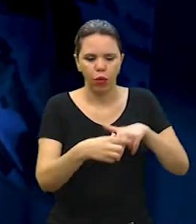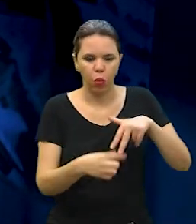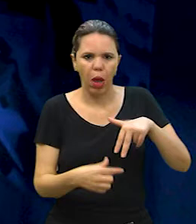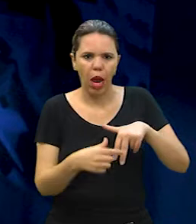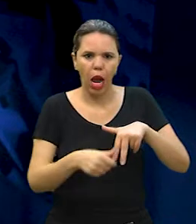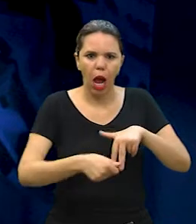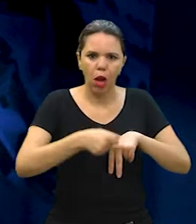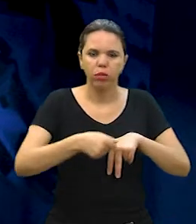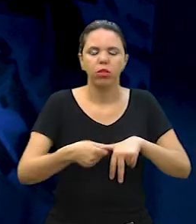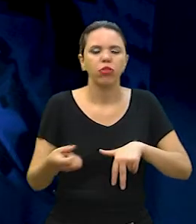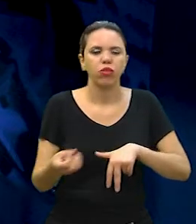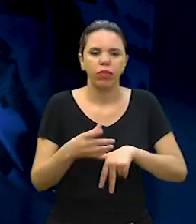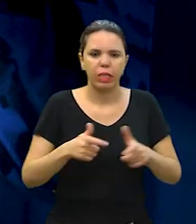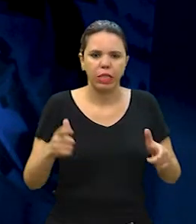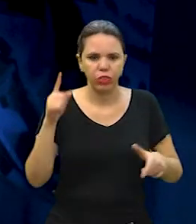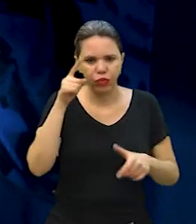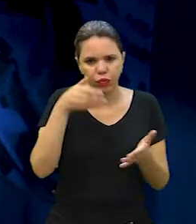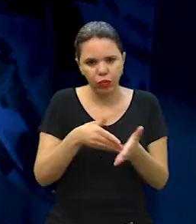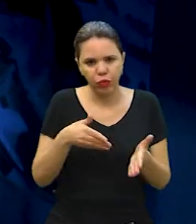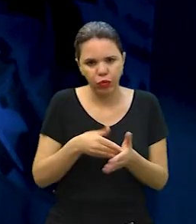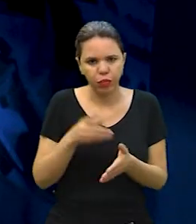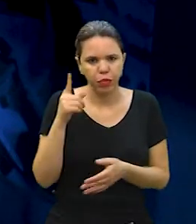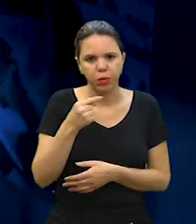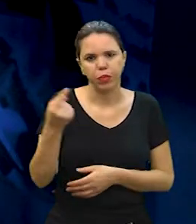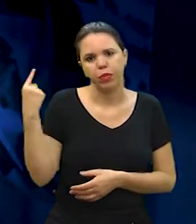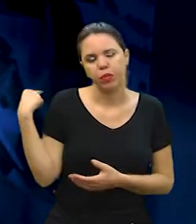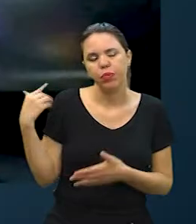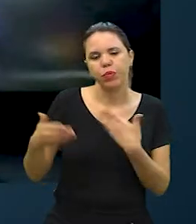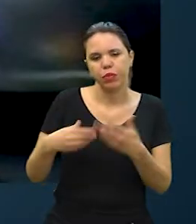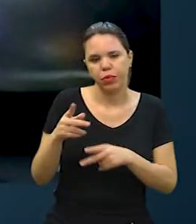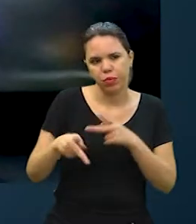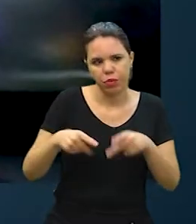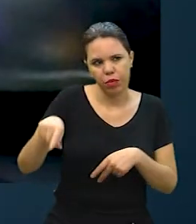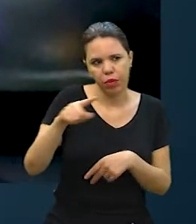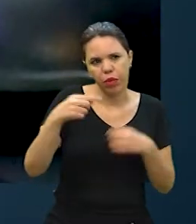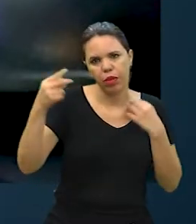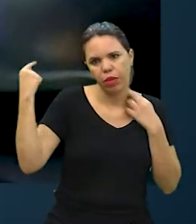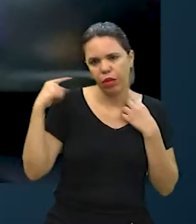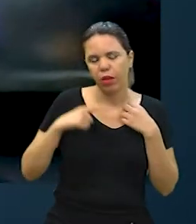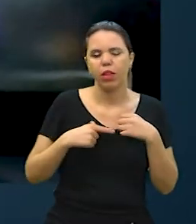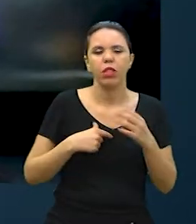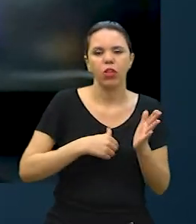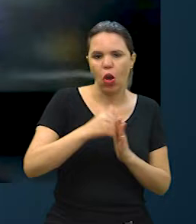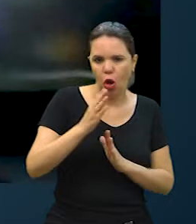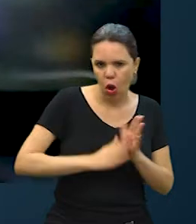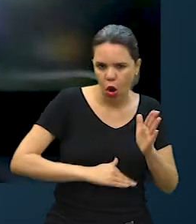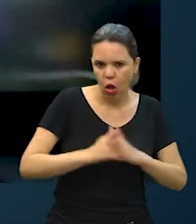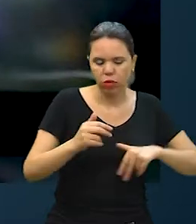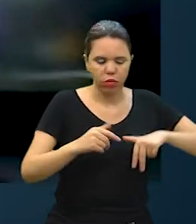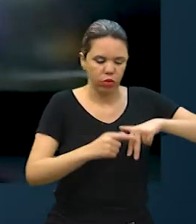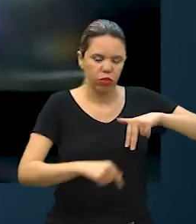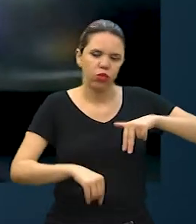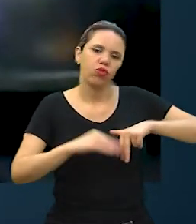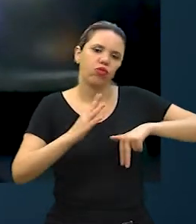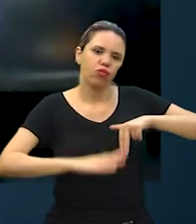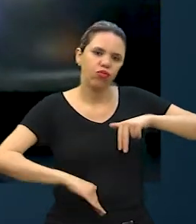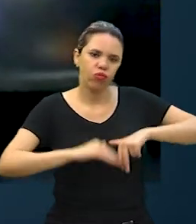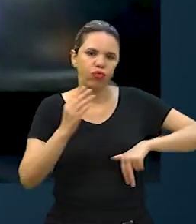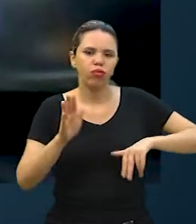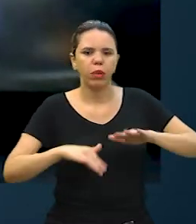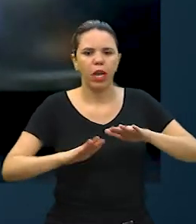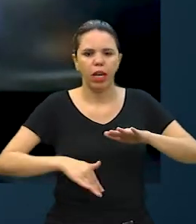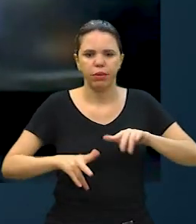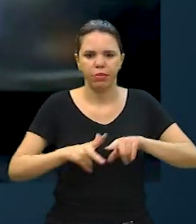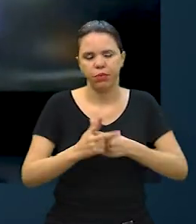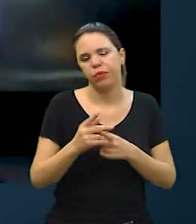novo era muito grande. O acesso era muito difícil. Então, as pessoas, na época, tinham para recuperar, porque